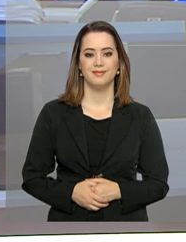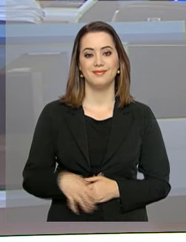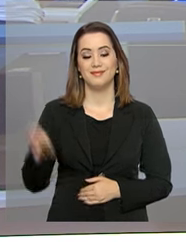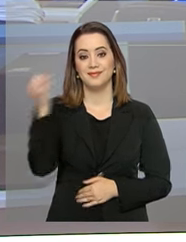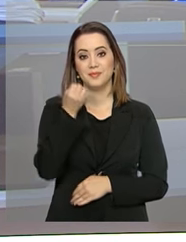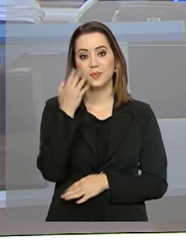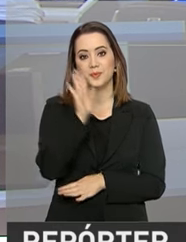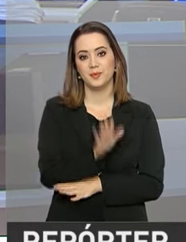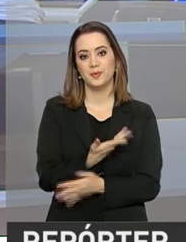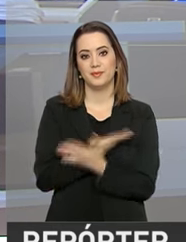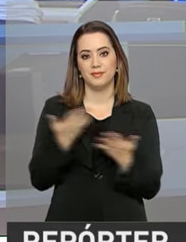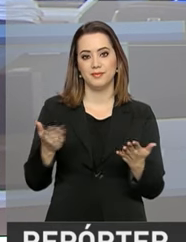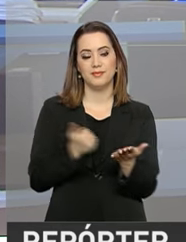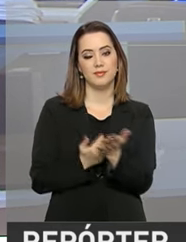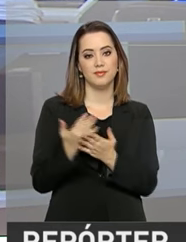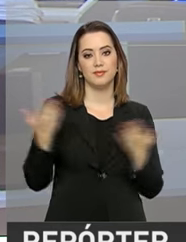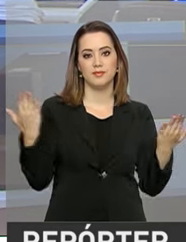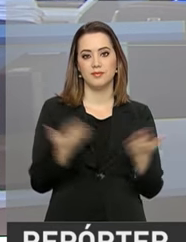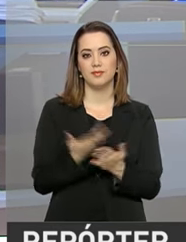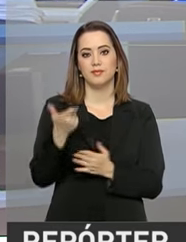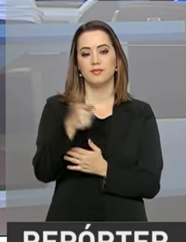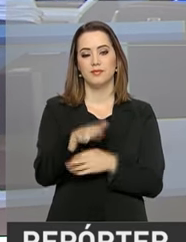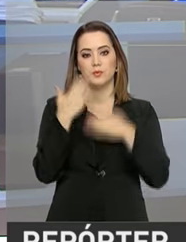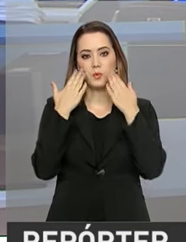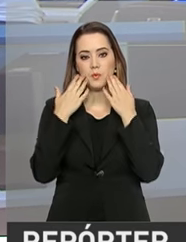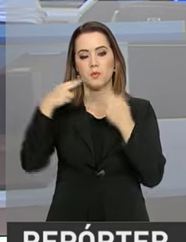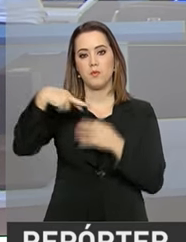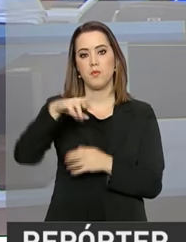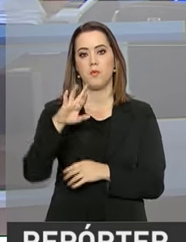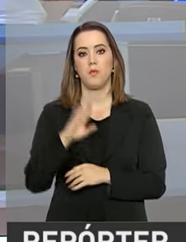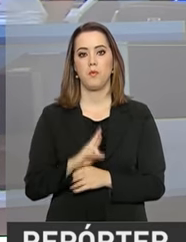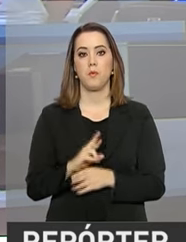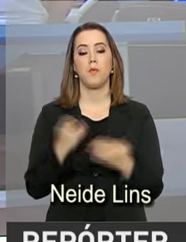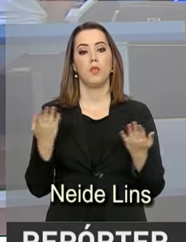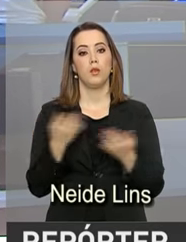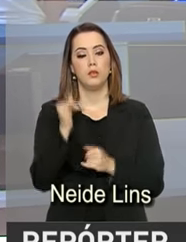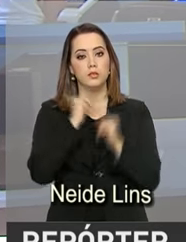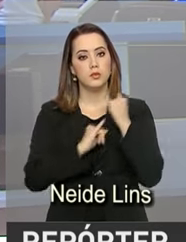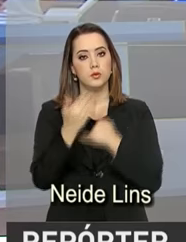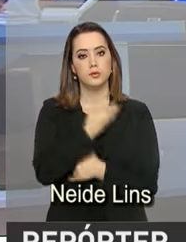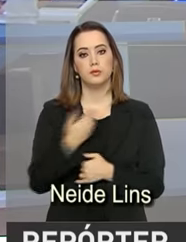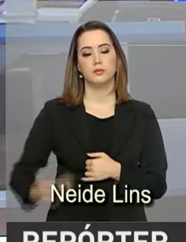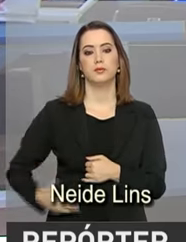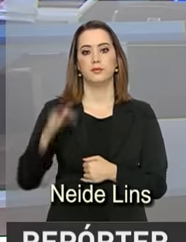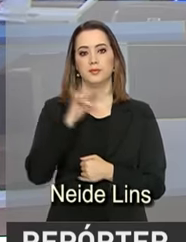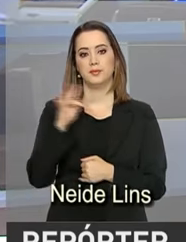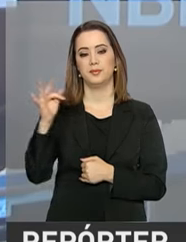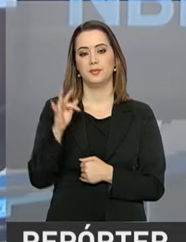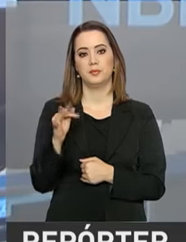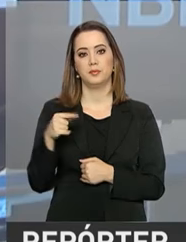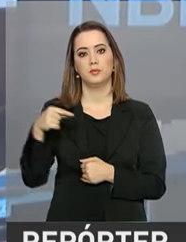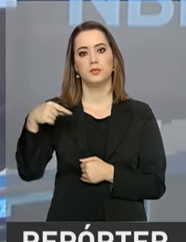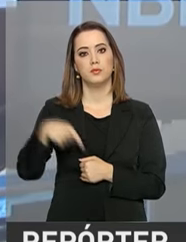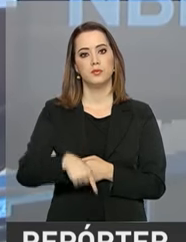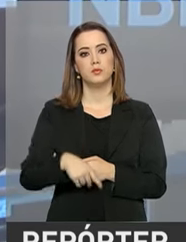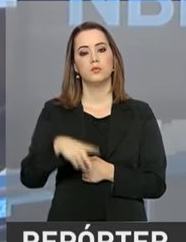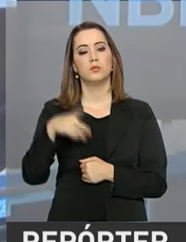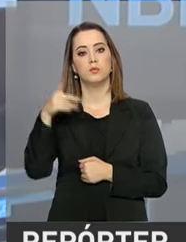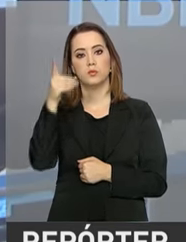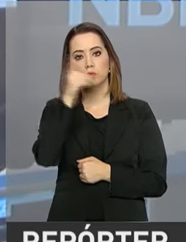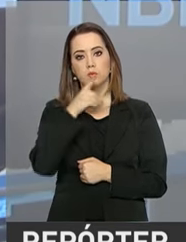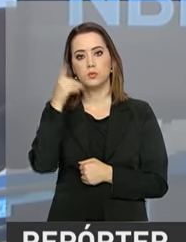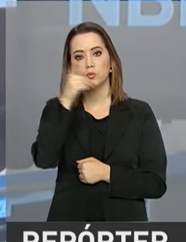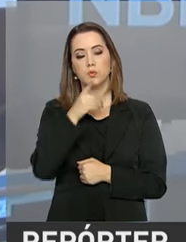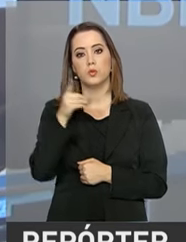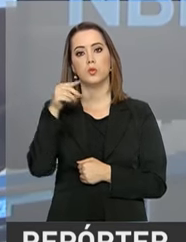Olá Uma boa tarde para você começa agora mais uma edição do repórter NBR e as notícias do governo federal neste domingo